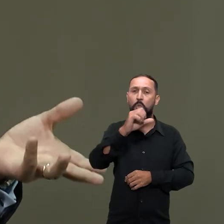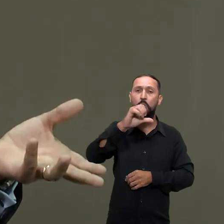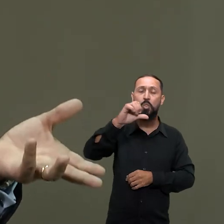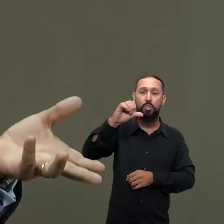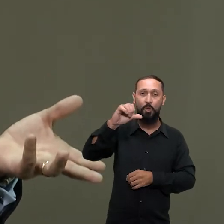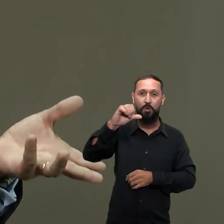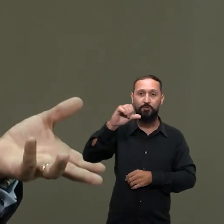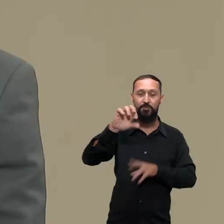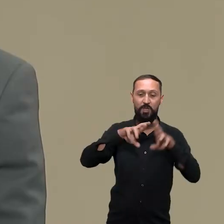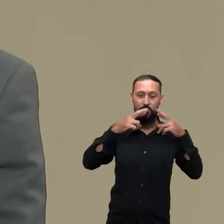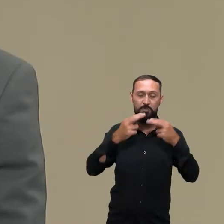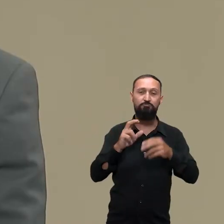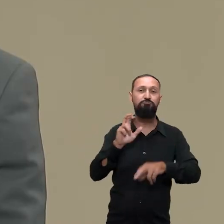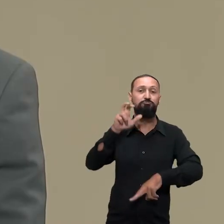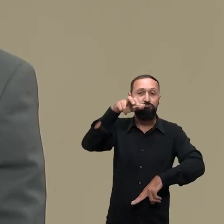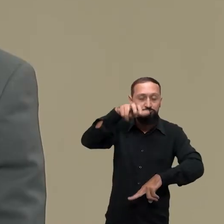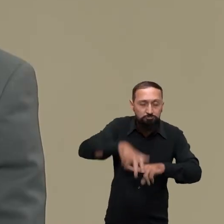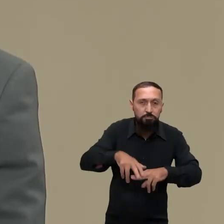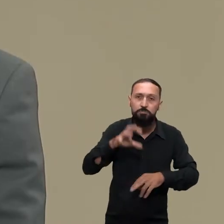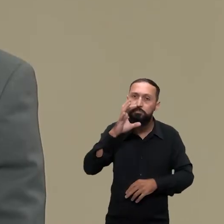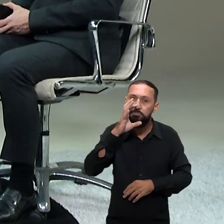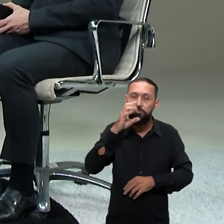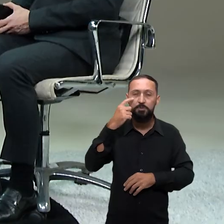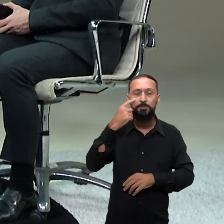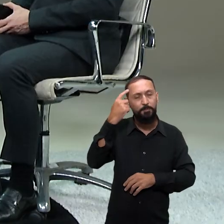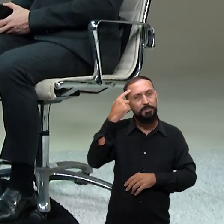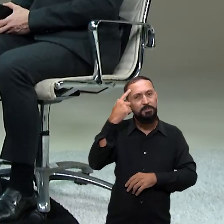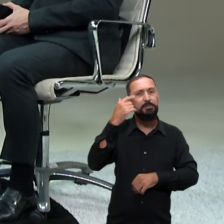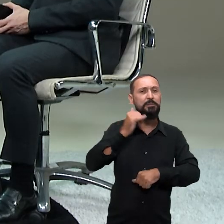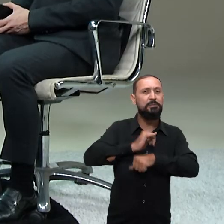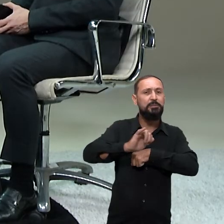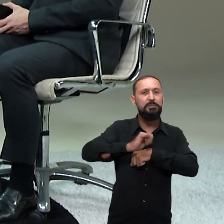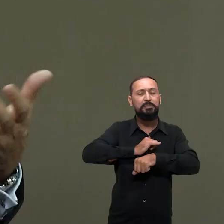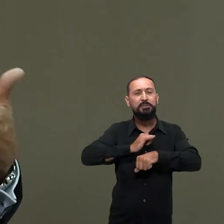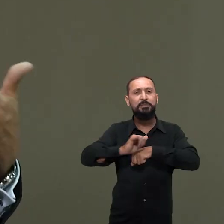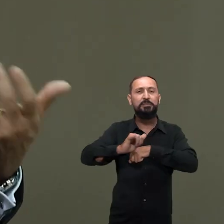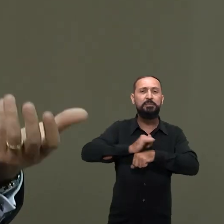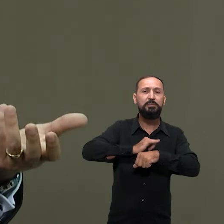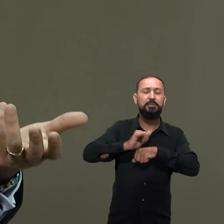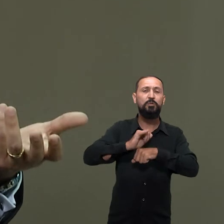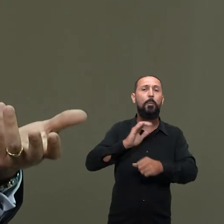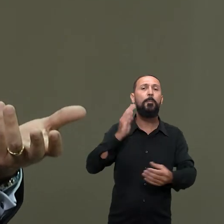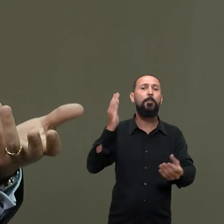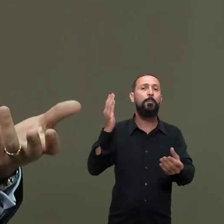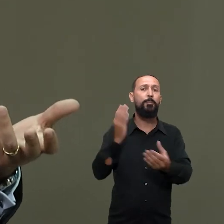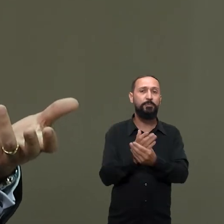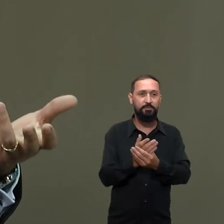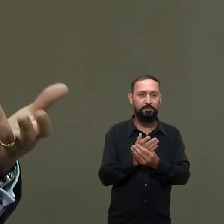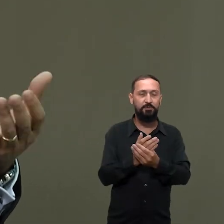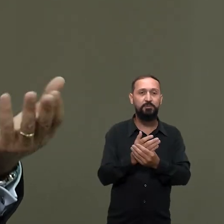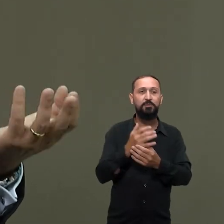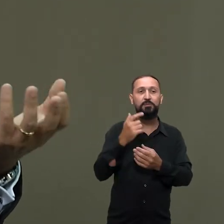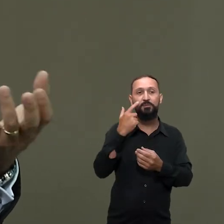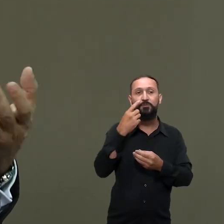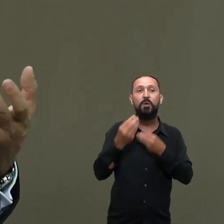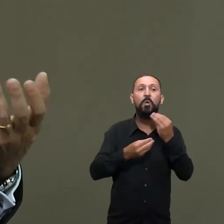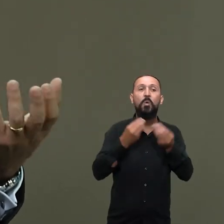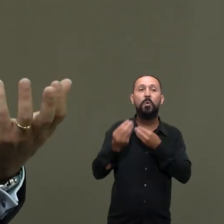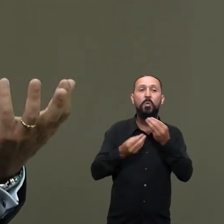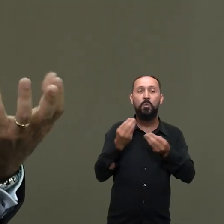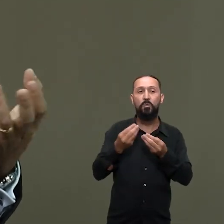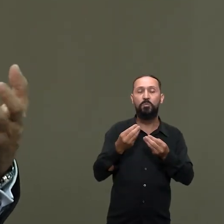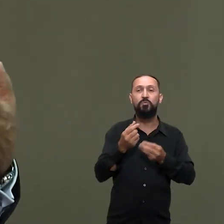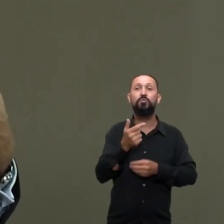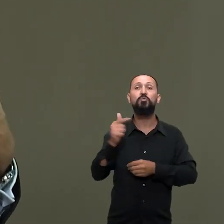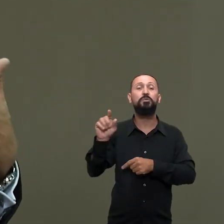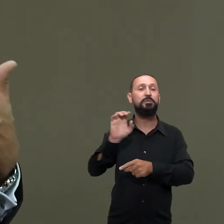9 audiências. E sempre a gente observando essa estratégia processual de ver a